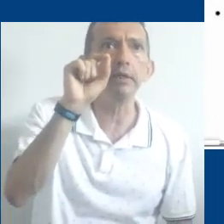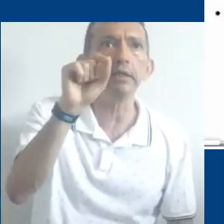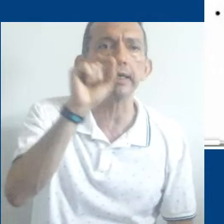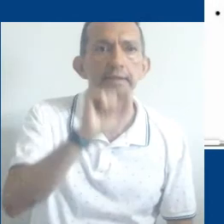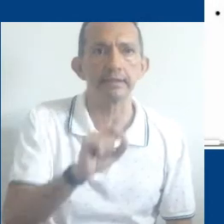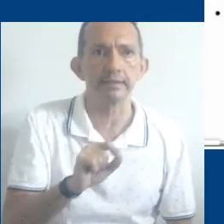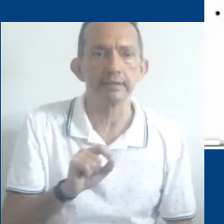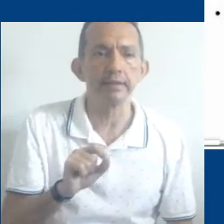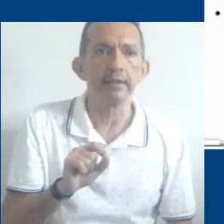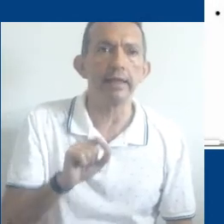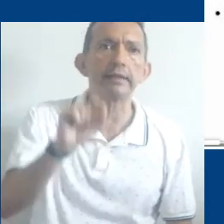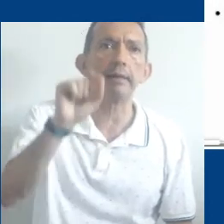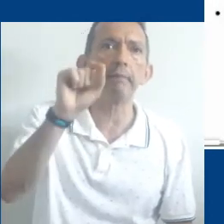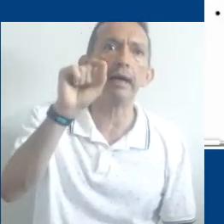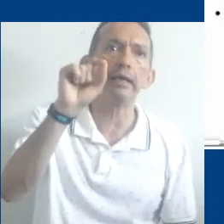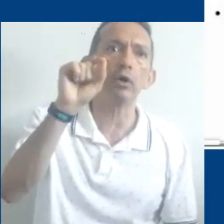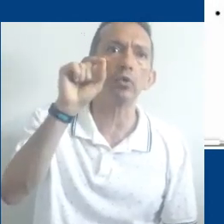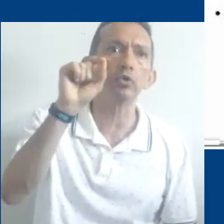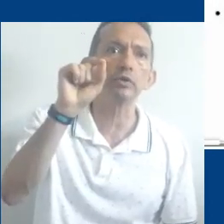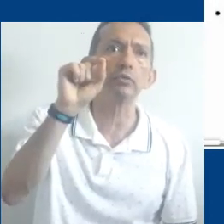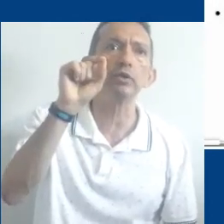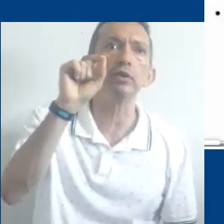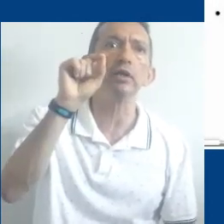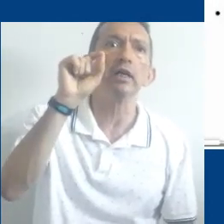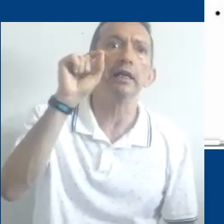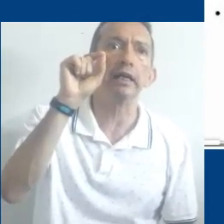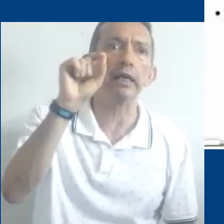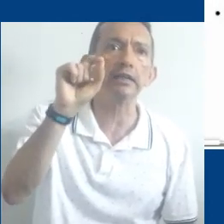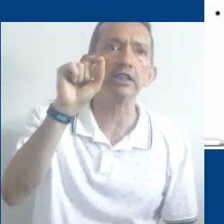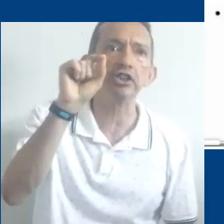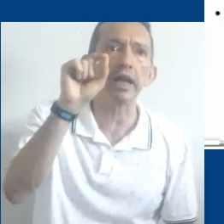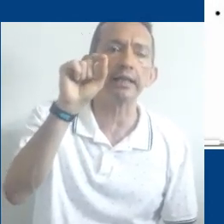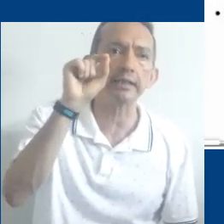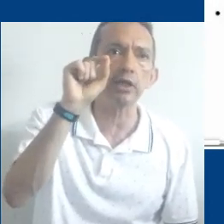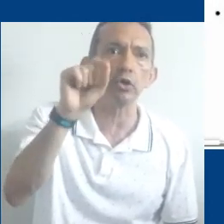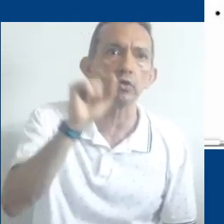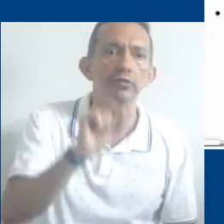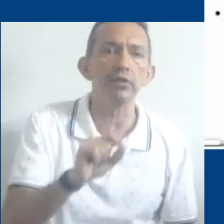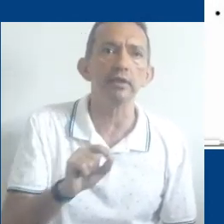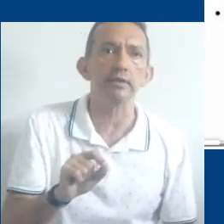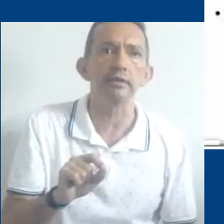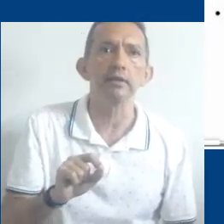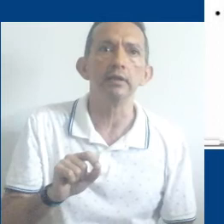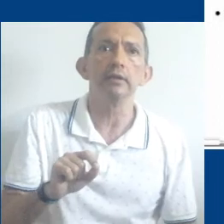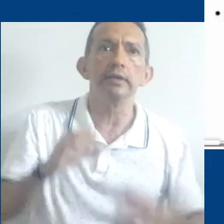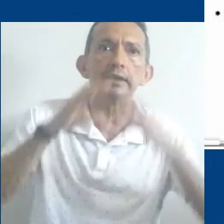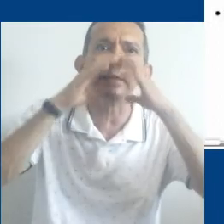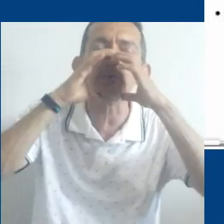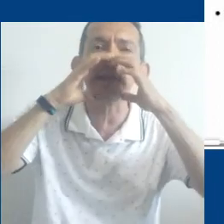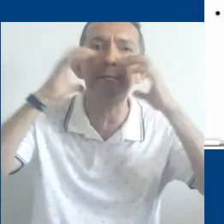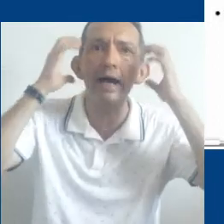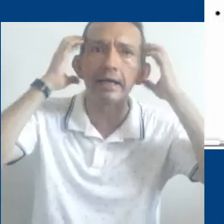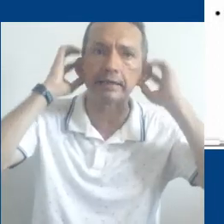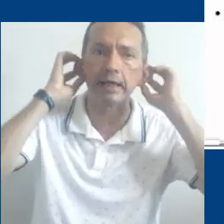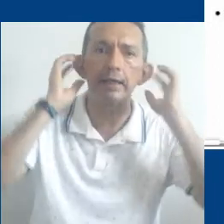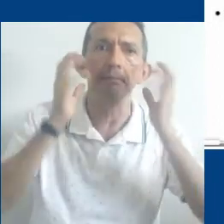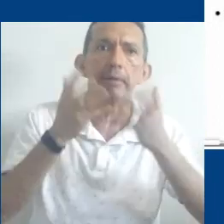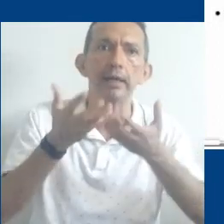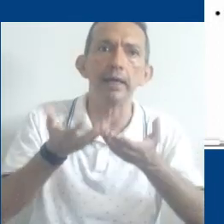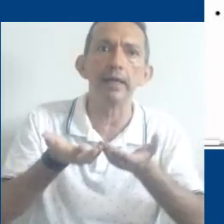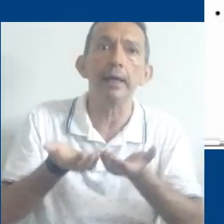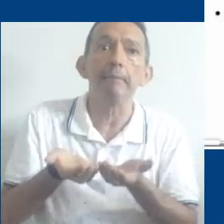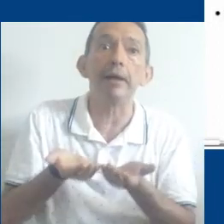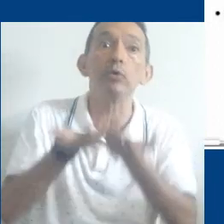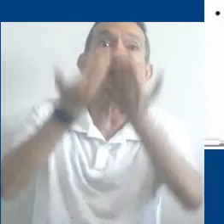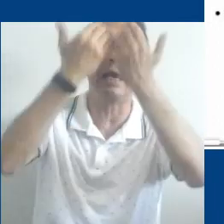em Minas, quem trabalha na construção de grandes estradas e rodovias, tem que usar máscara.